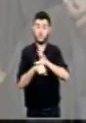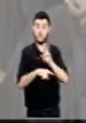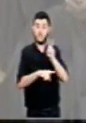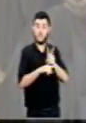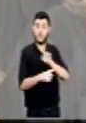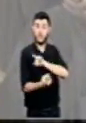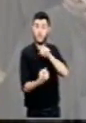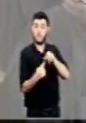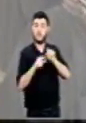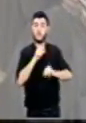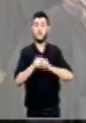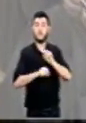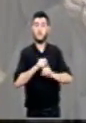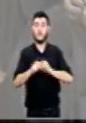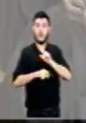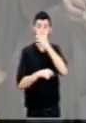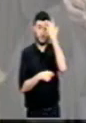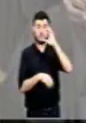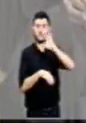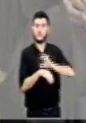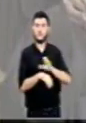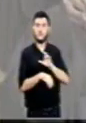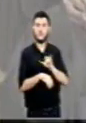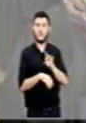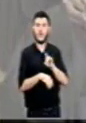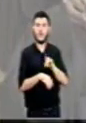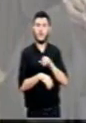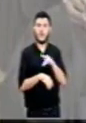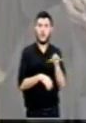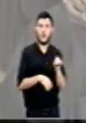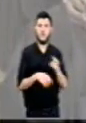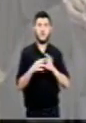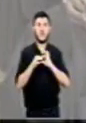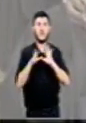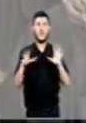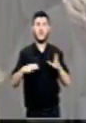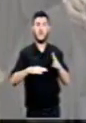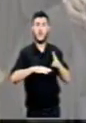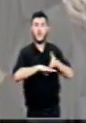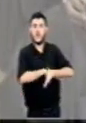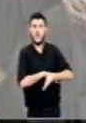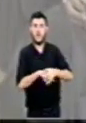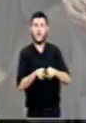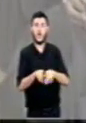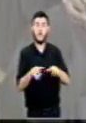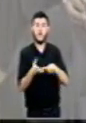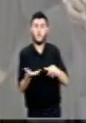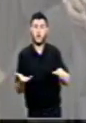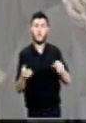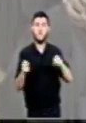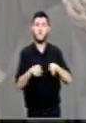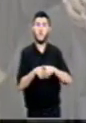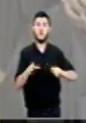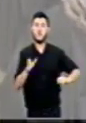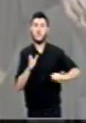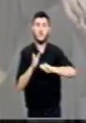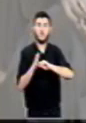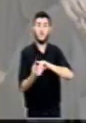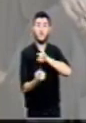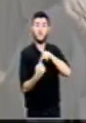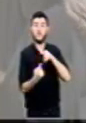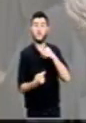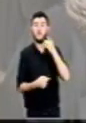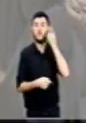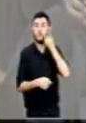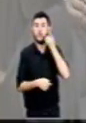para viabilizar que o cidadão tenha liberdade de ir ao parlamento, denunciar qualquer irregularidade para que o parlamentar possa